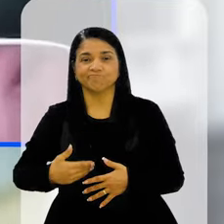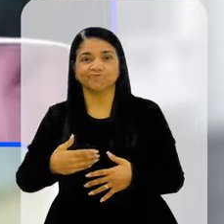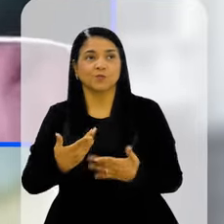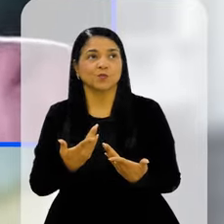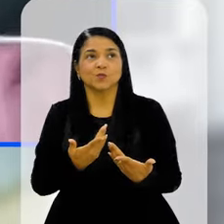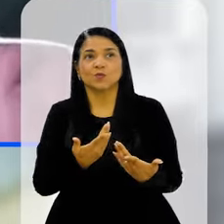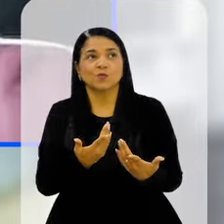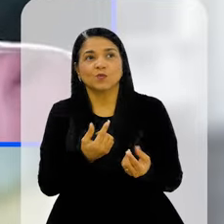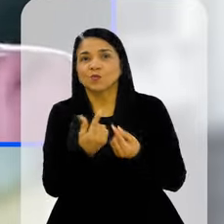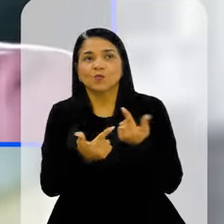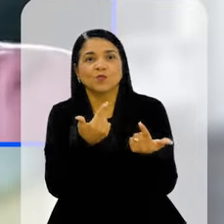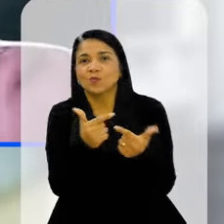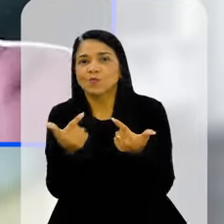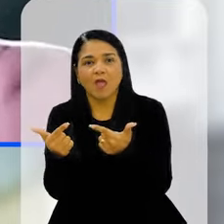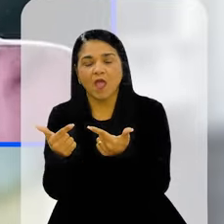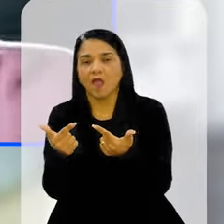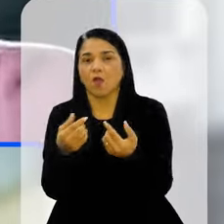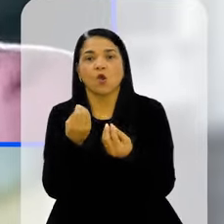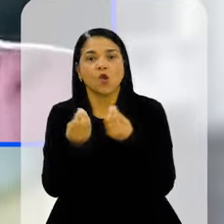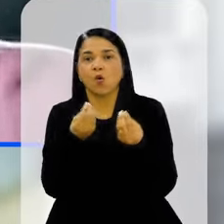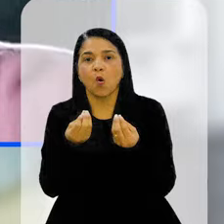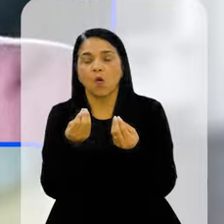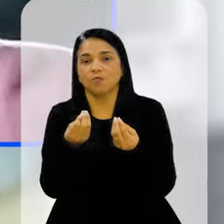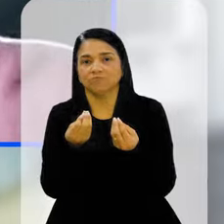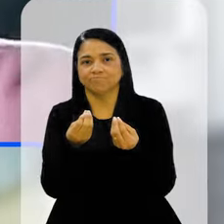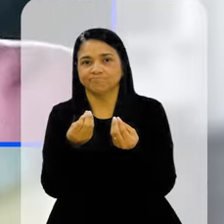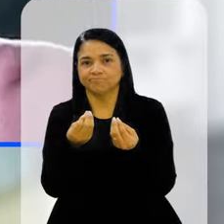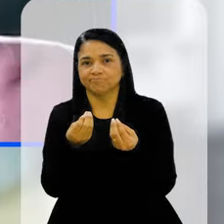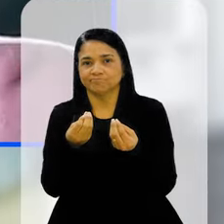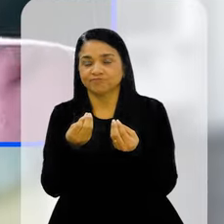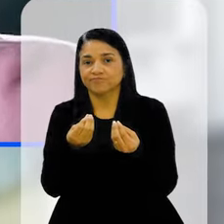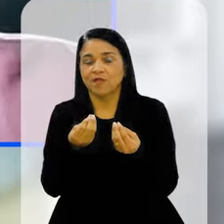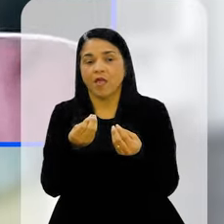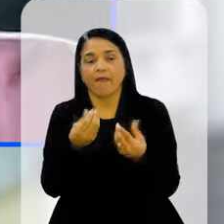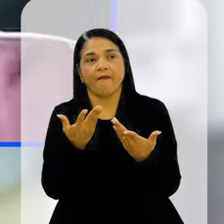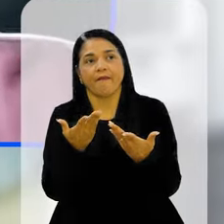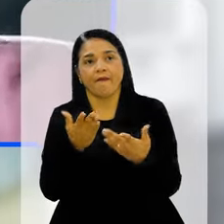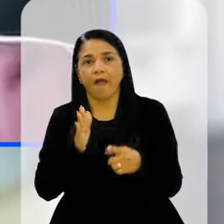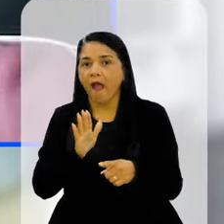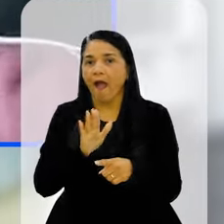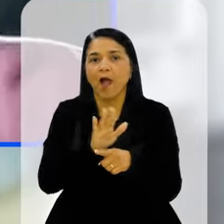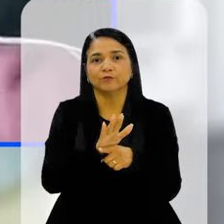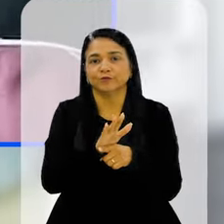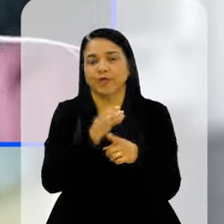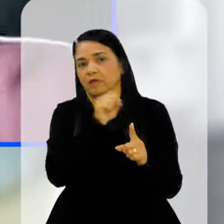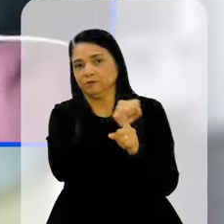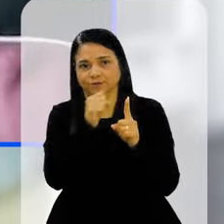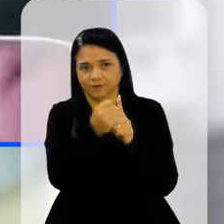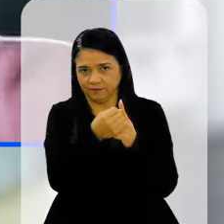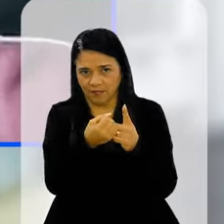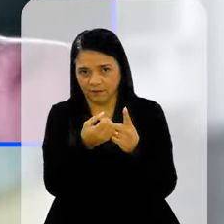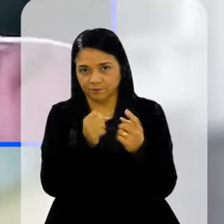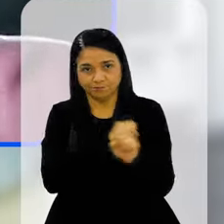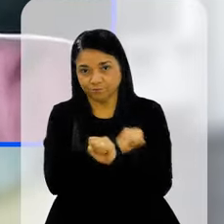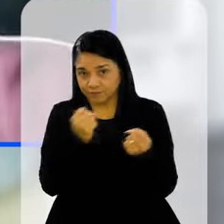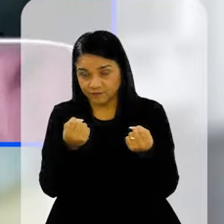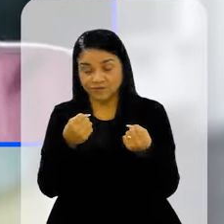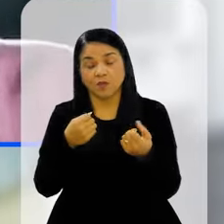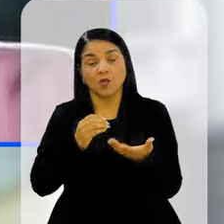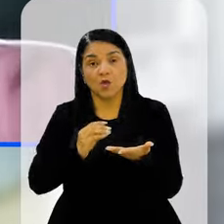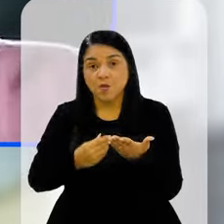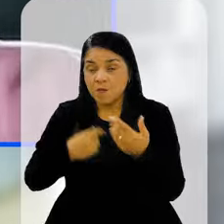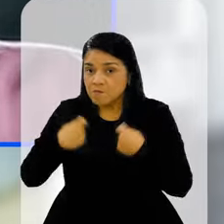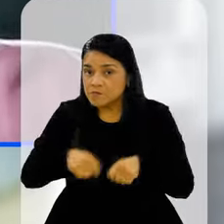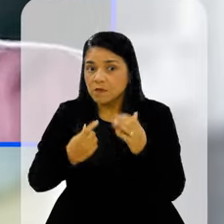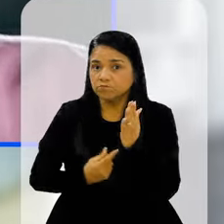ele sempre está abaixo da demanda que a sociedade exige. Então é necessário que, mesmo assim, a